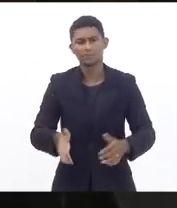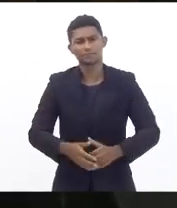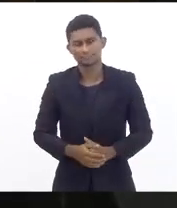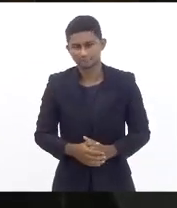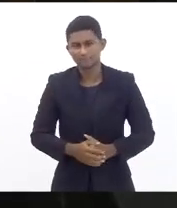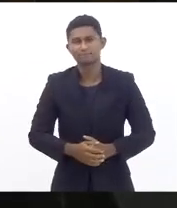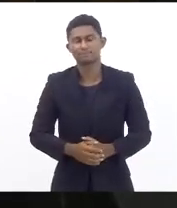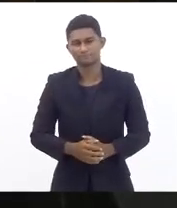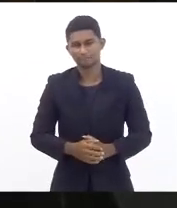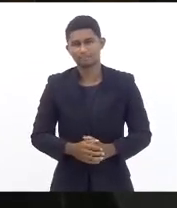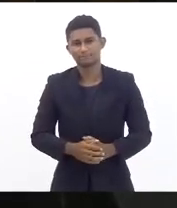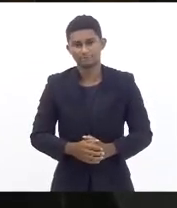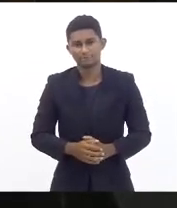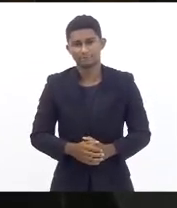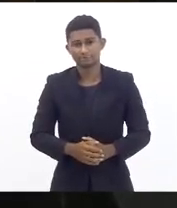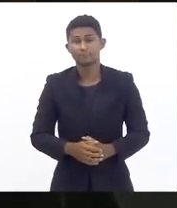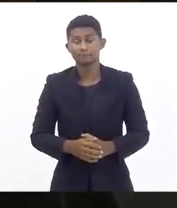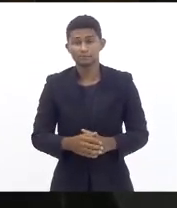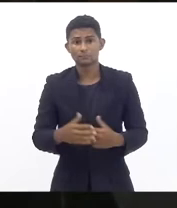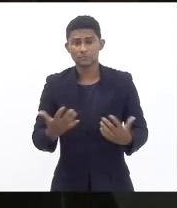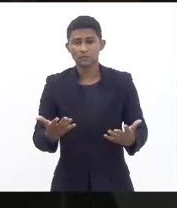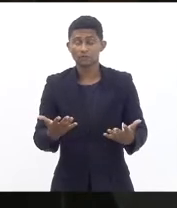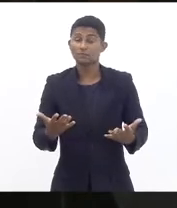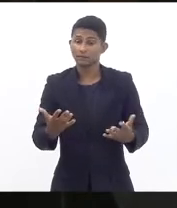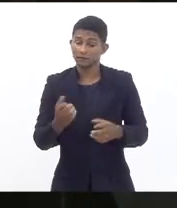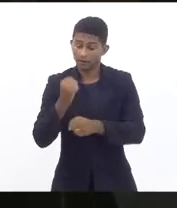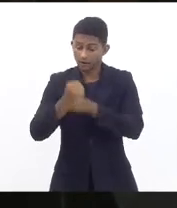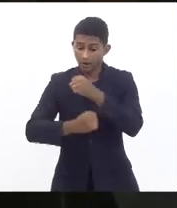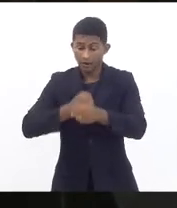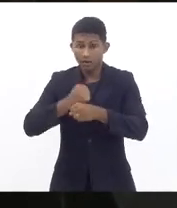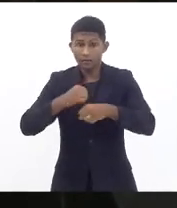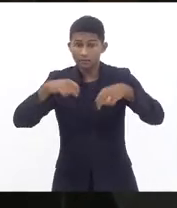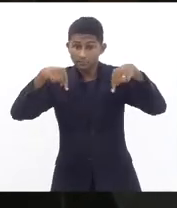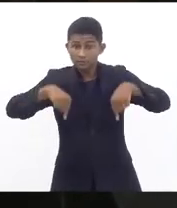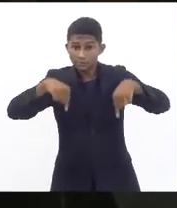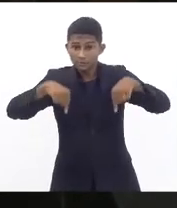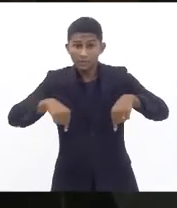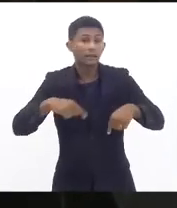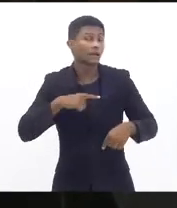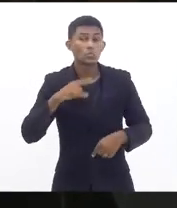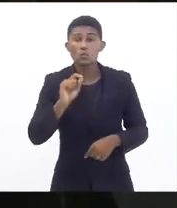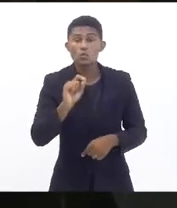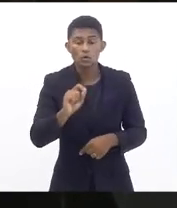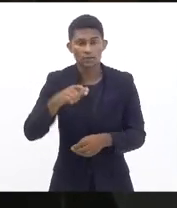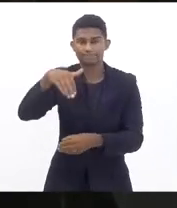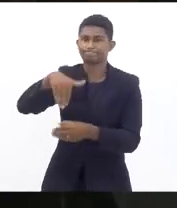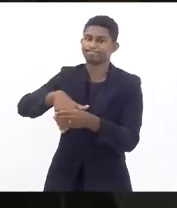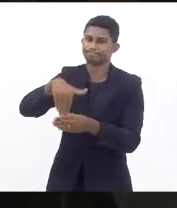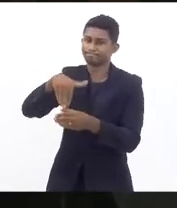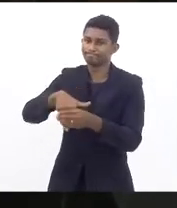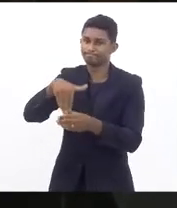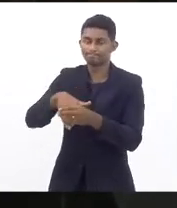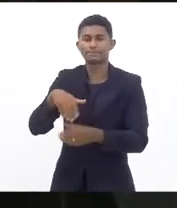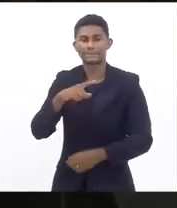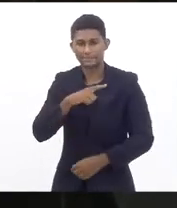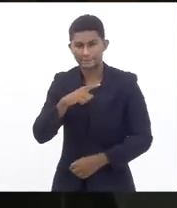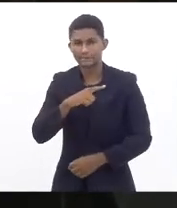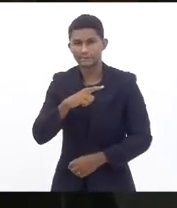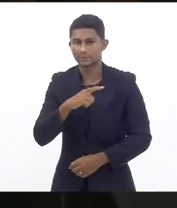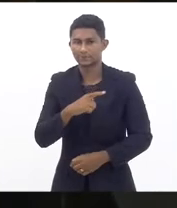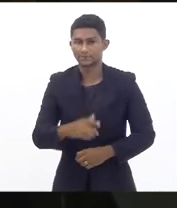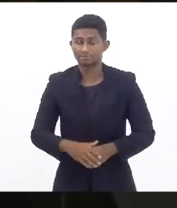imenso. Em um ano eleitoral. Nenhum ano eleitoral. Por isso,